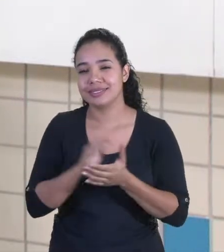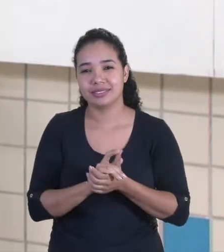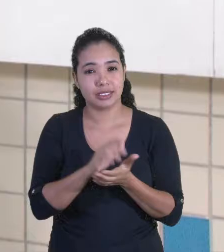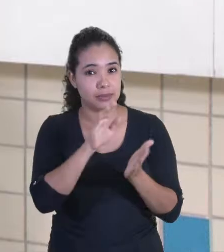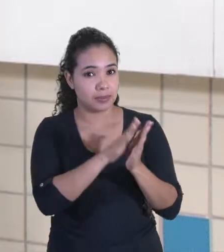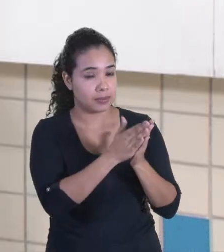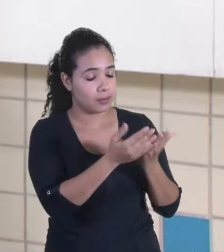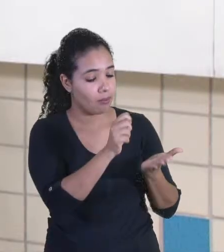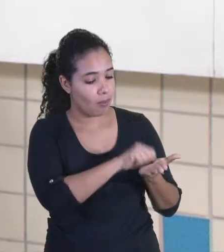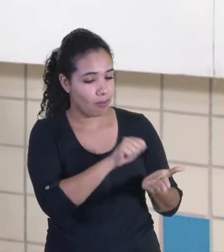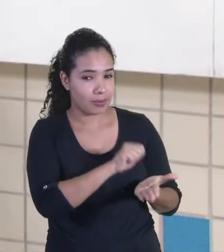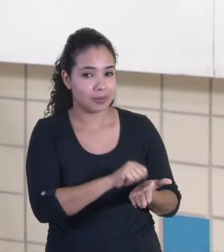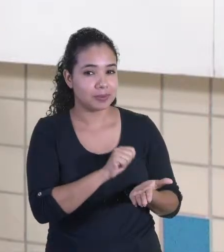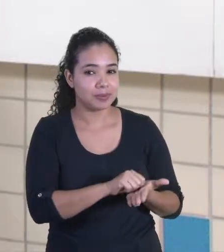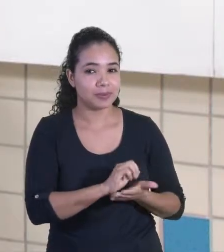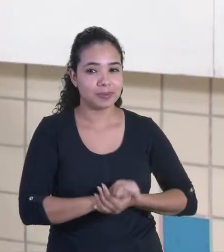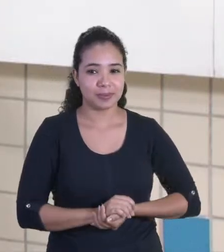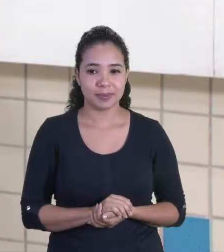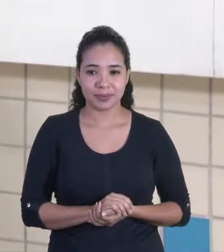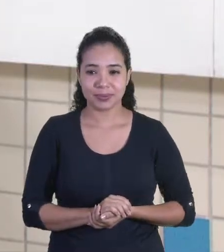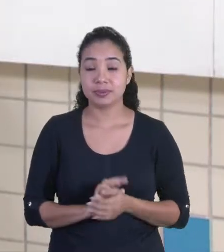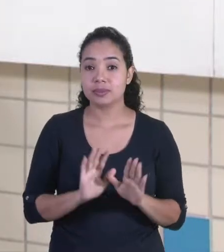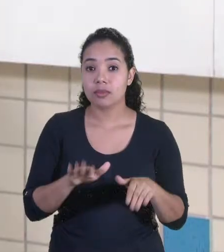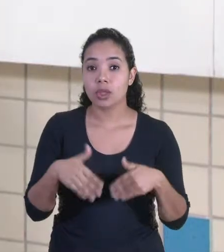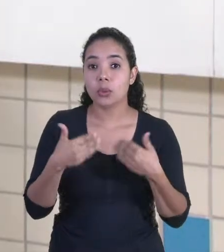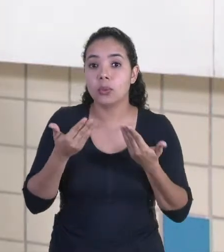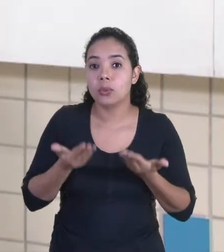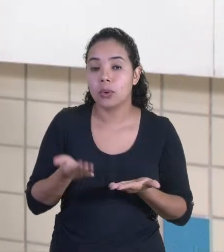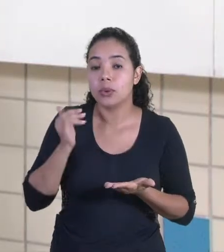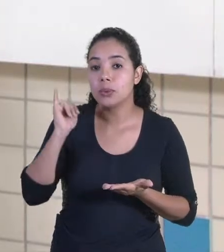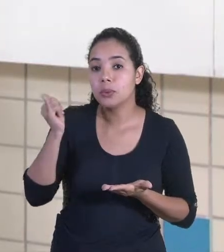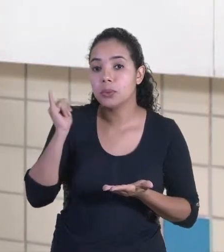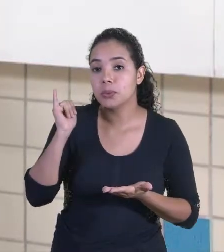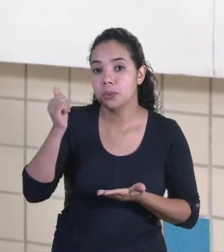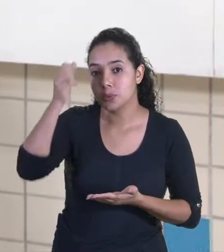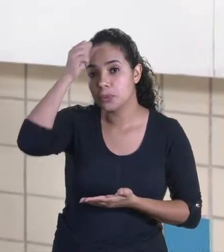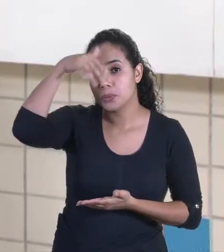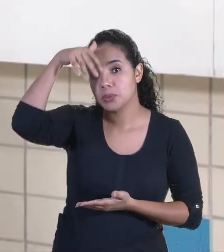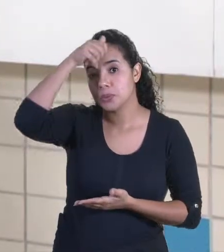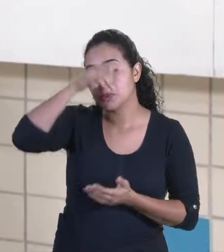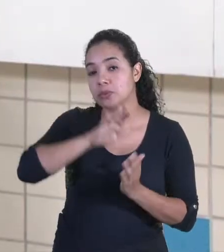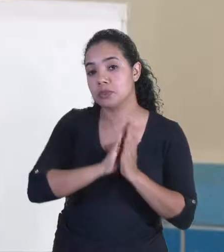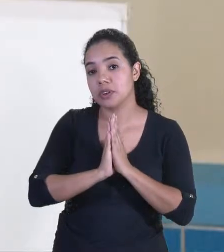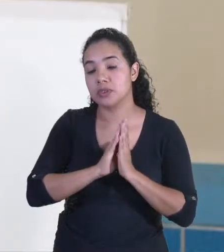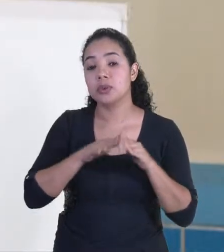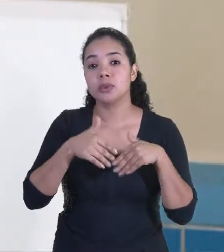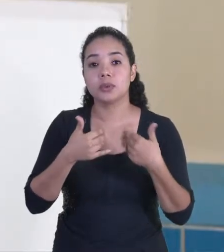aí no seu bloco. Qual é, Fava? De que conto estamos falando?